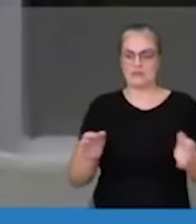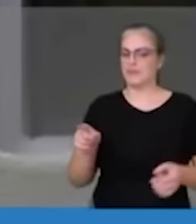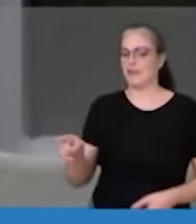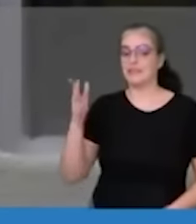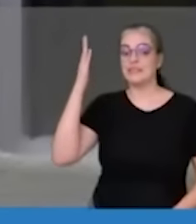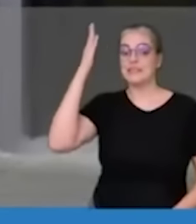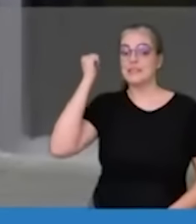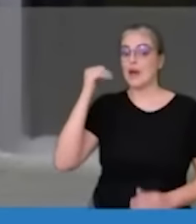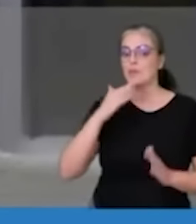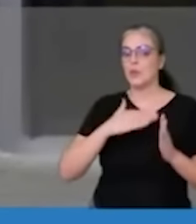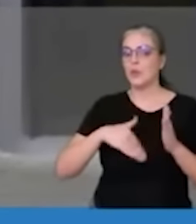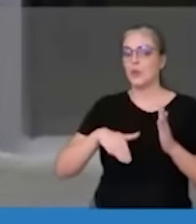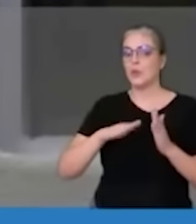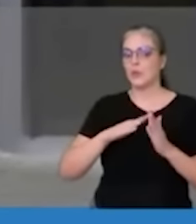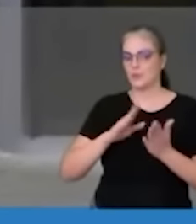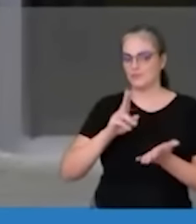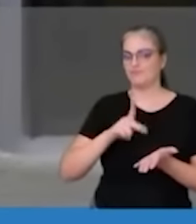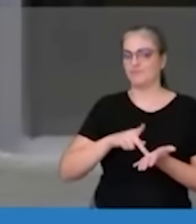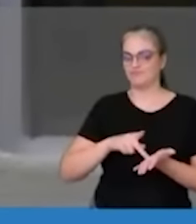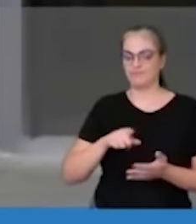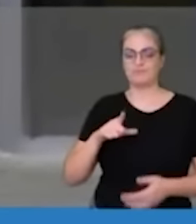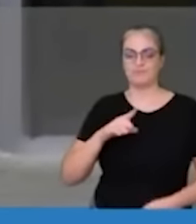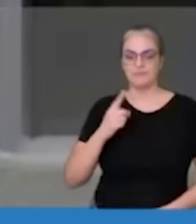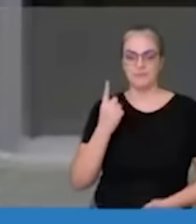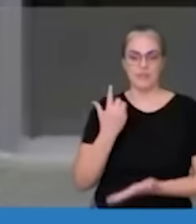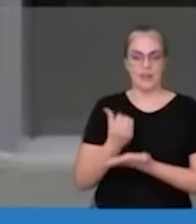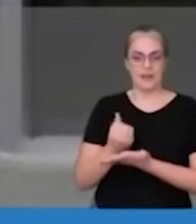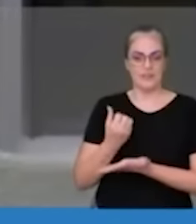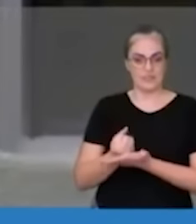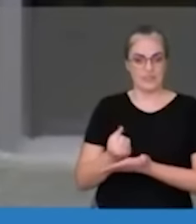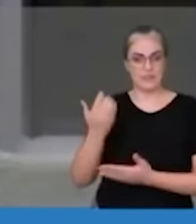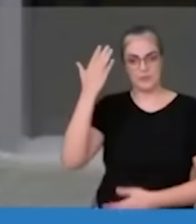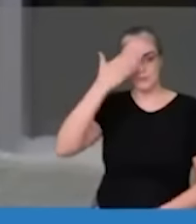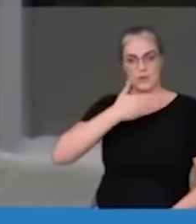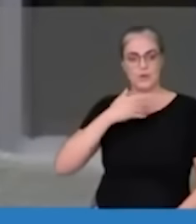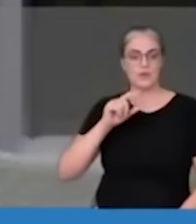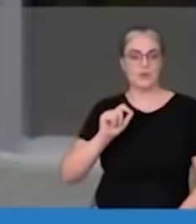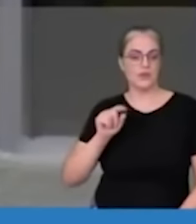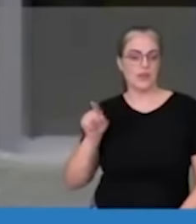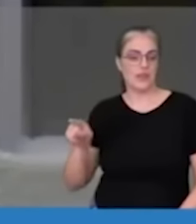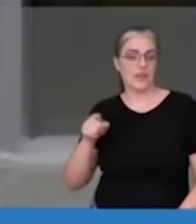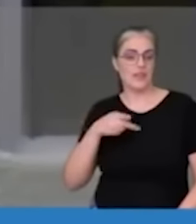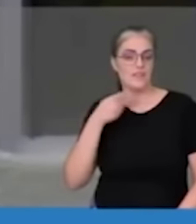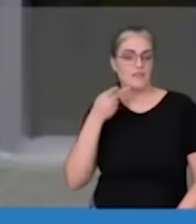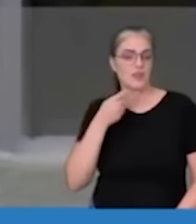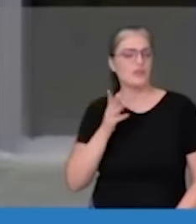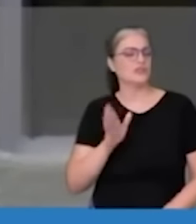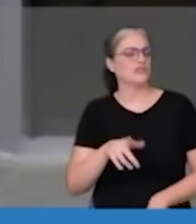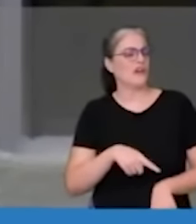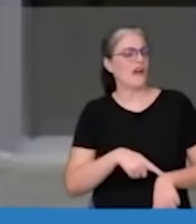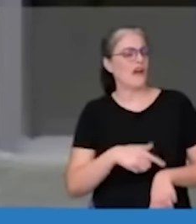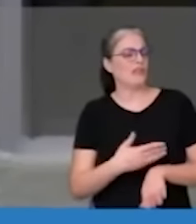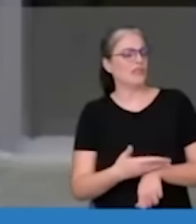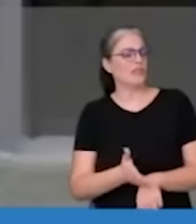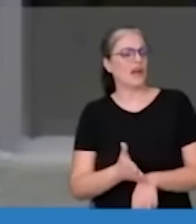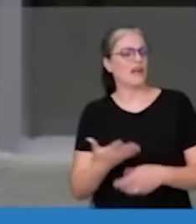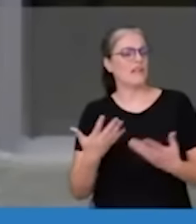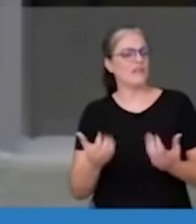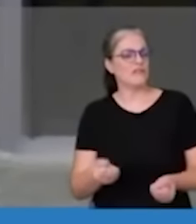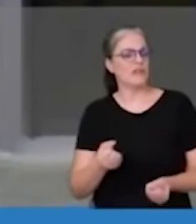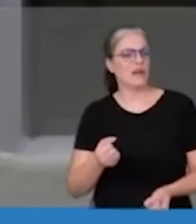é o seguinte, ele tem uma gravação agora dizendo o seguinte, ele falou: já está tarde, nós temos que ter agido como